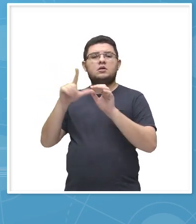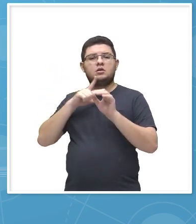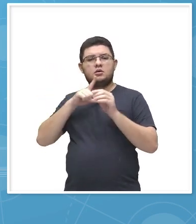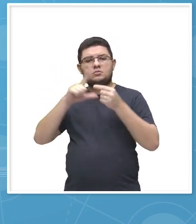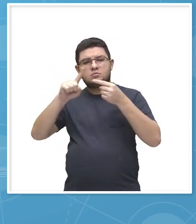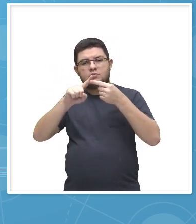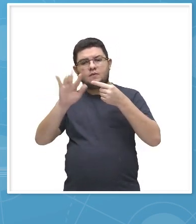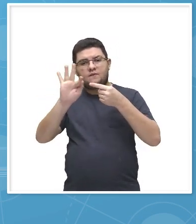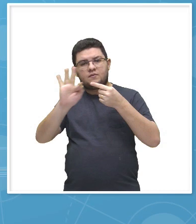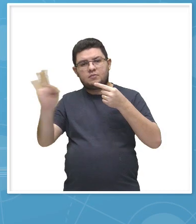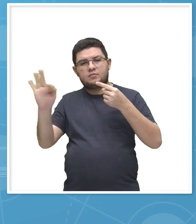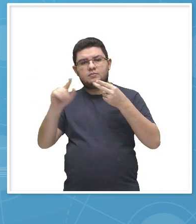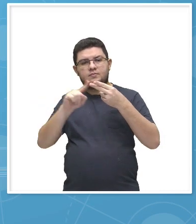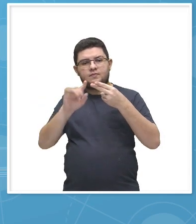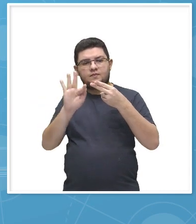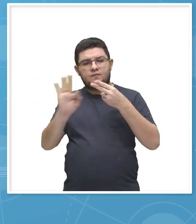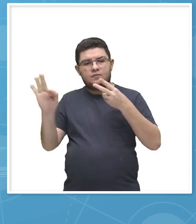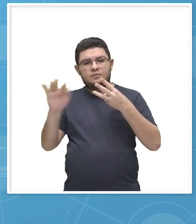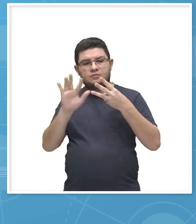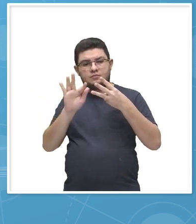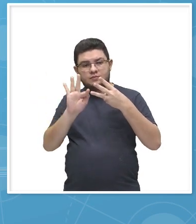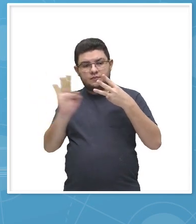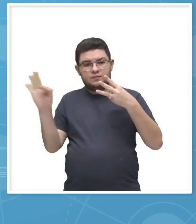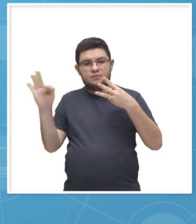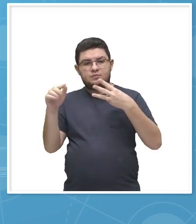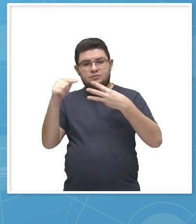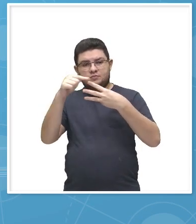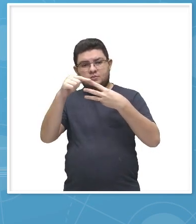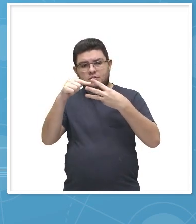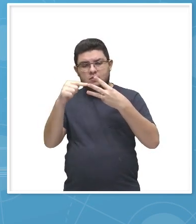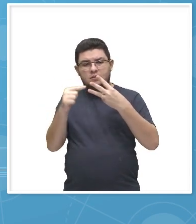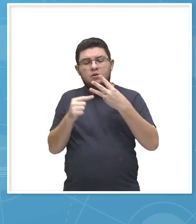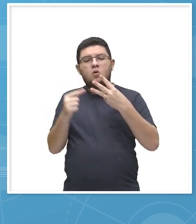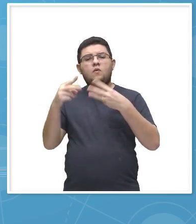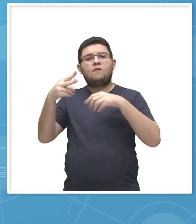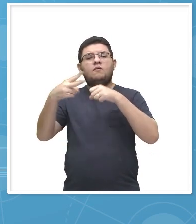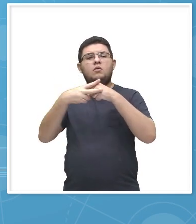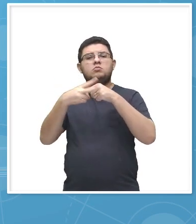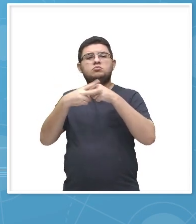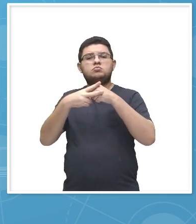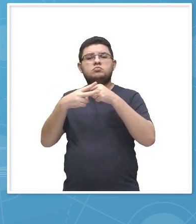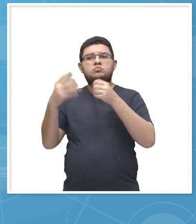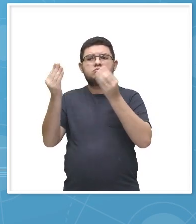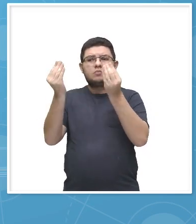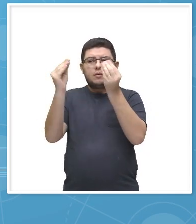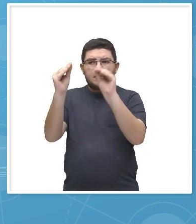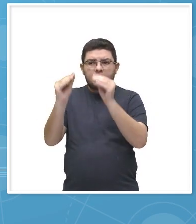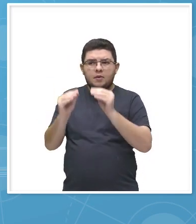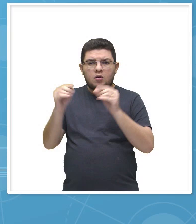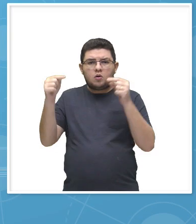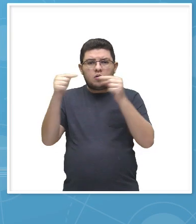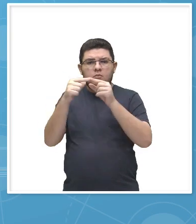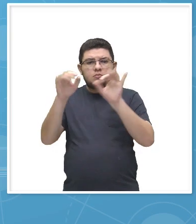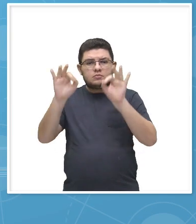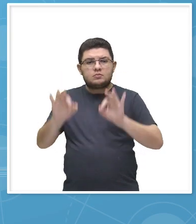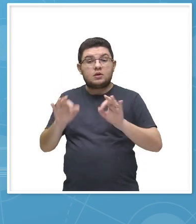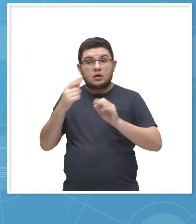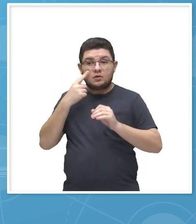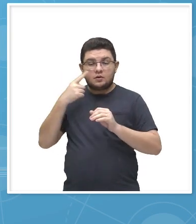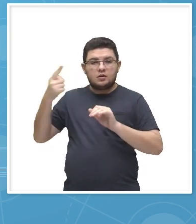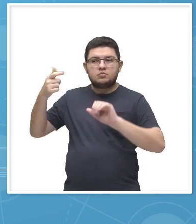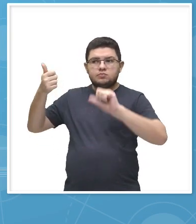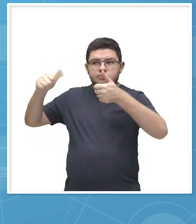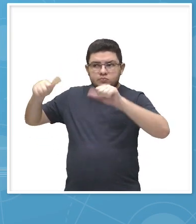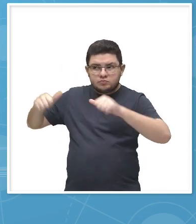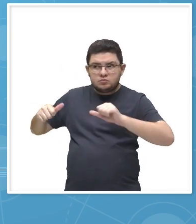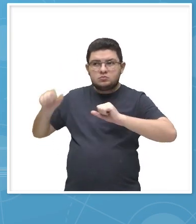uma dessas frases você vai ver na ordem né primeiro verbo aqui depois esse outro e esse outro então analise bem